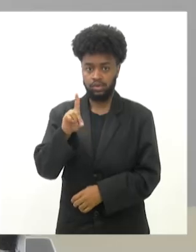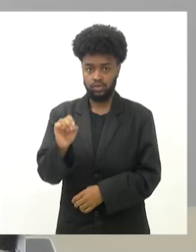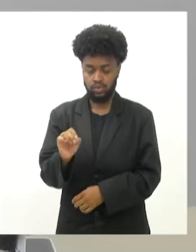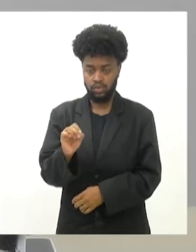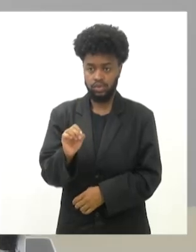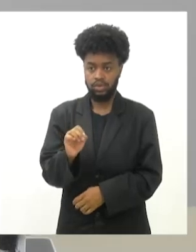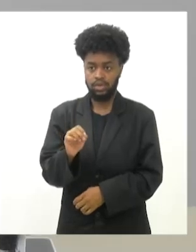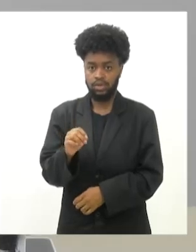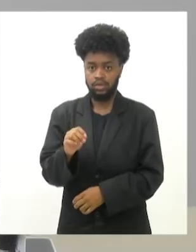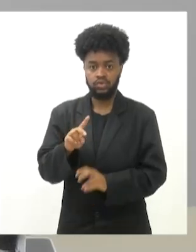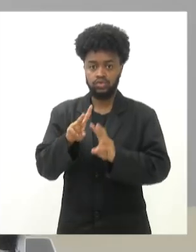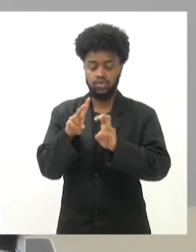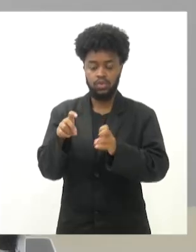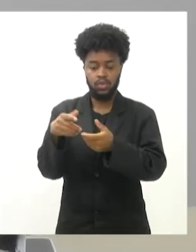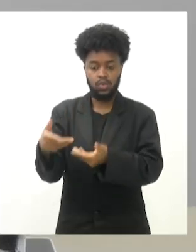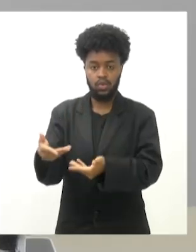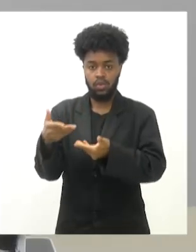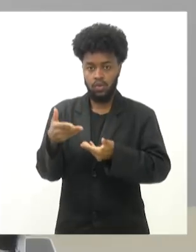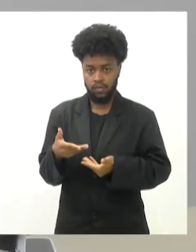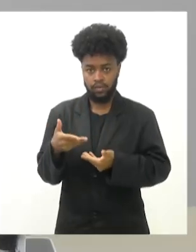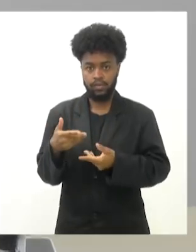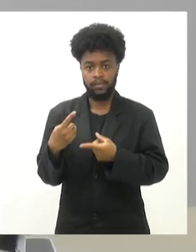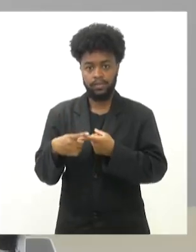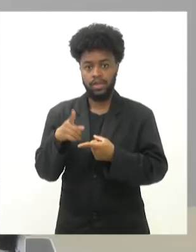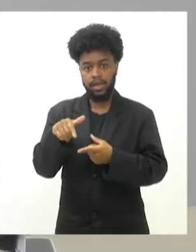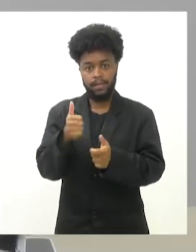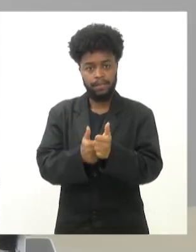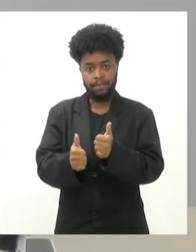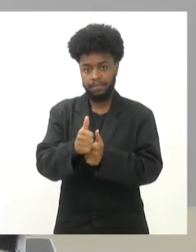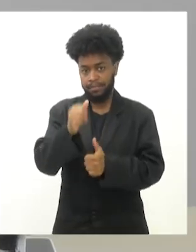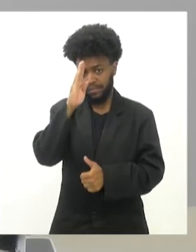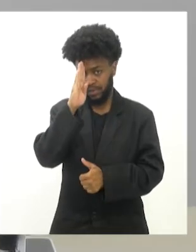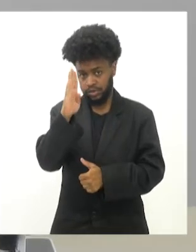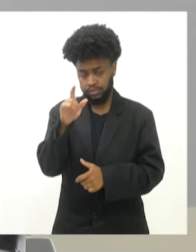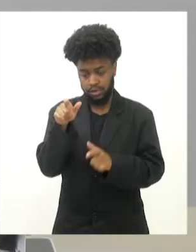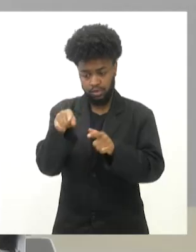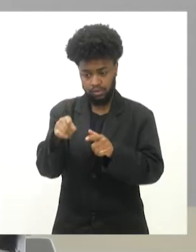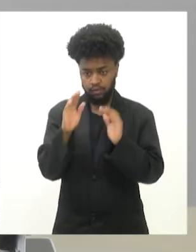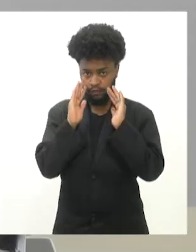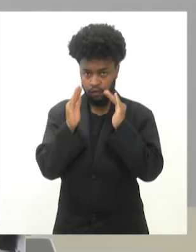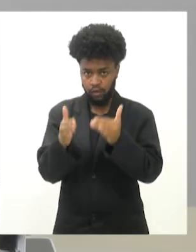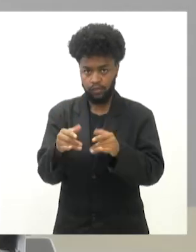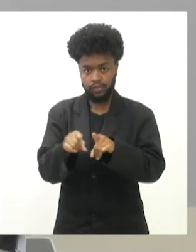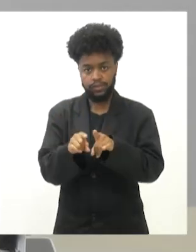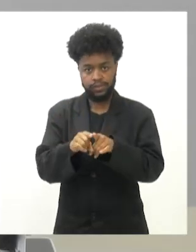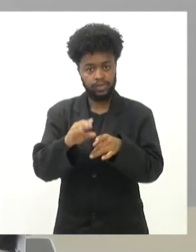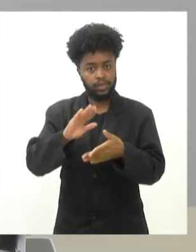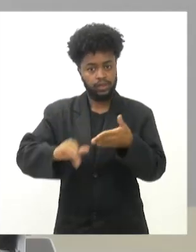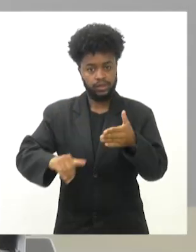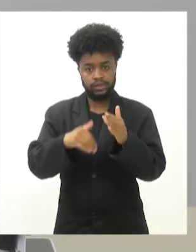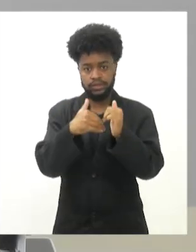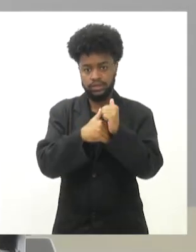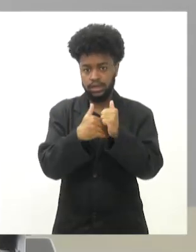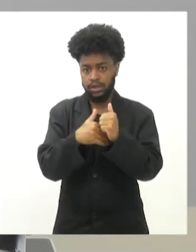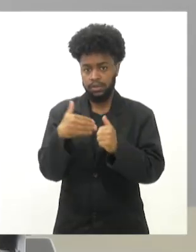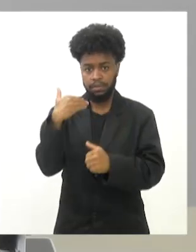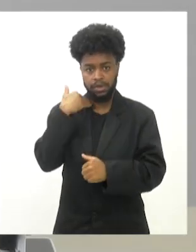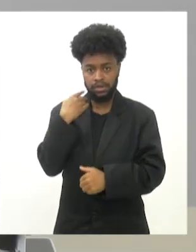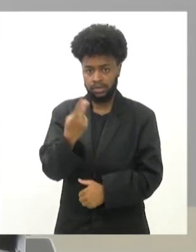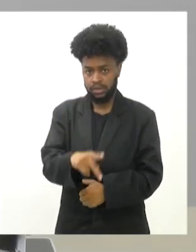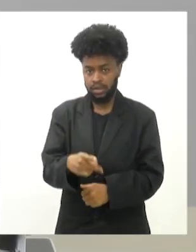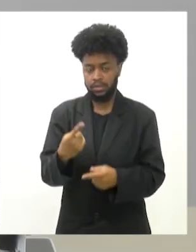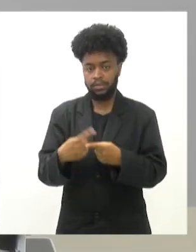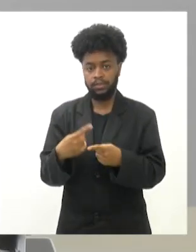a convocação dele aí tem que ser a prioridade, e também a quebra de sigilo bancário dele, tendo em